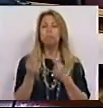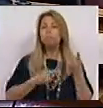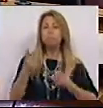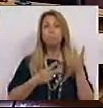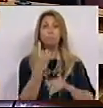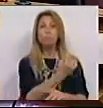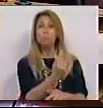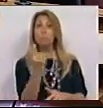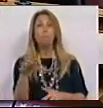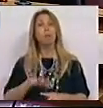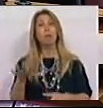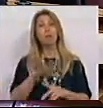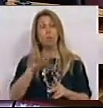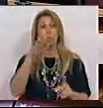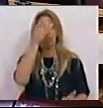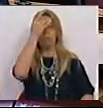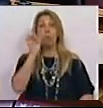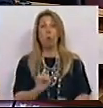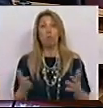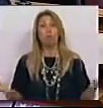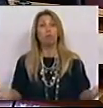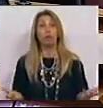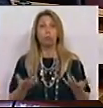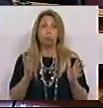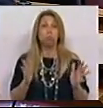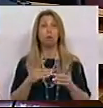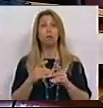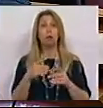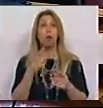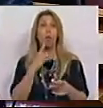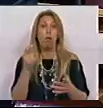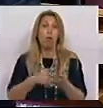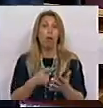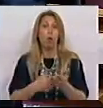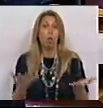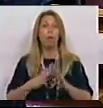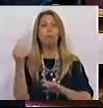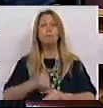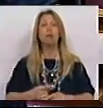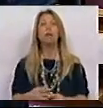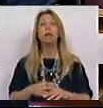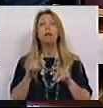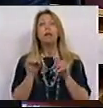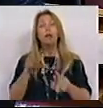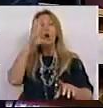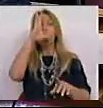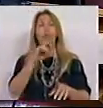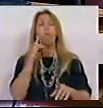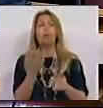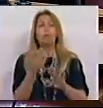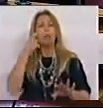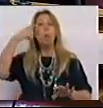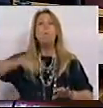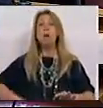que, no entender deles, tem que partir para uma situação de cobrança. Este Governo desumanizou a autoridade tributária, este